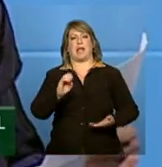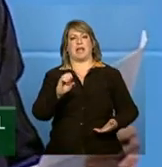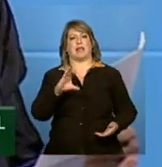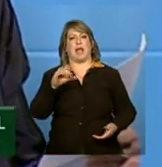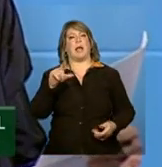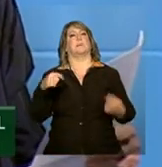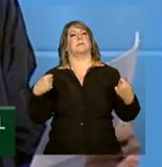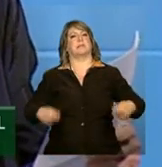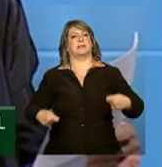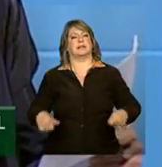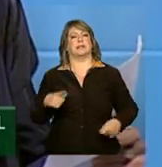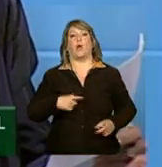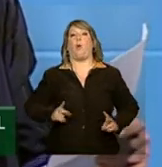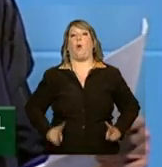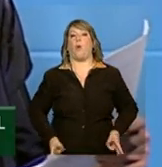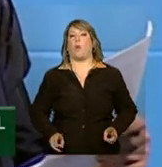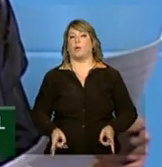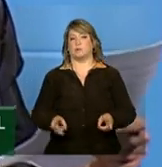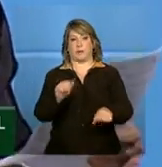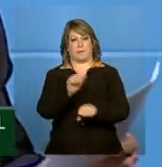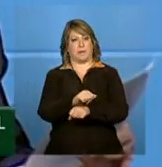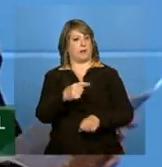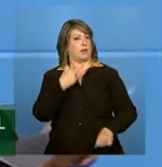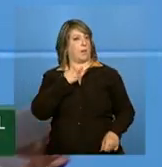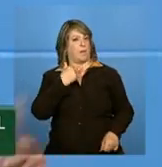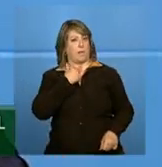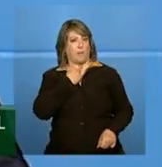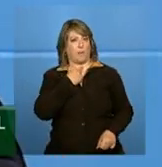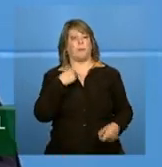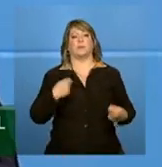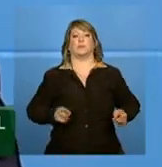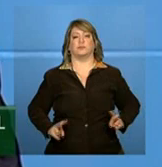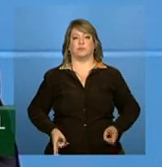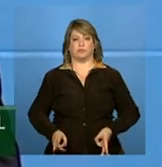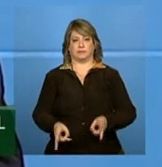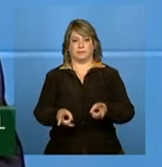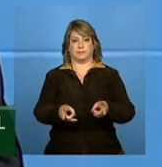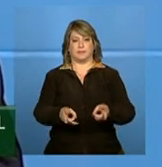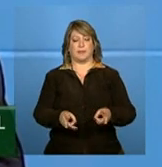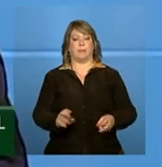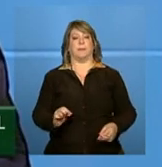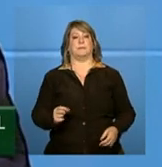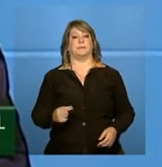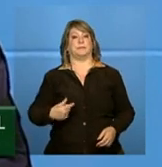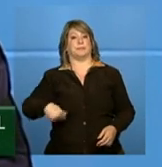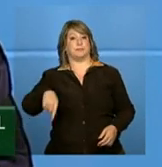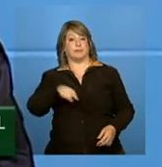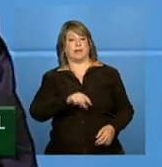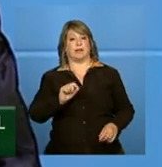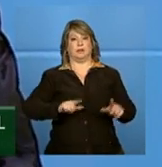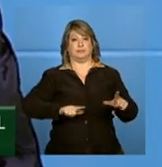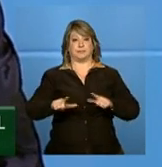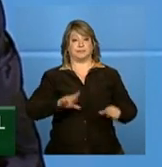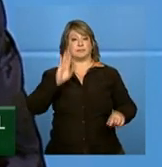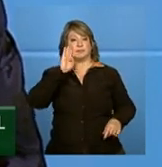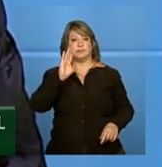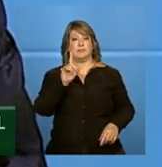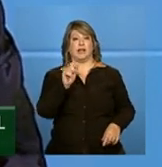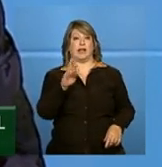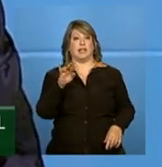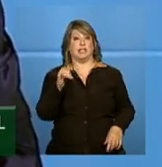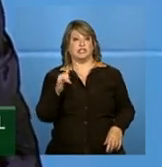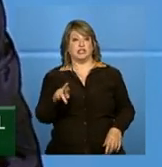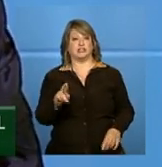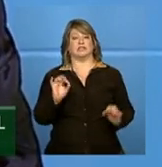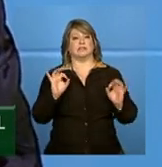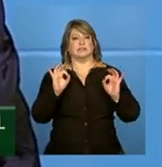ter continuidade. Ações pontuais também são bem-vindas, mas elas não garantem a erradicação